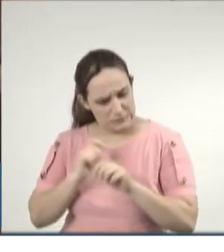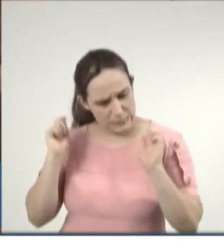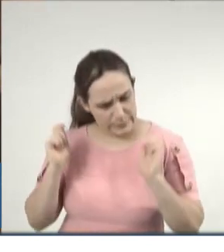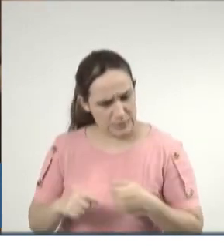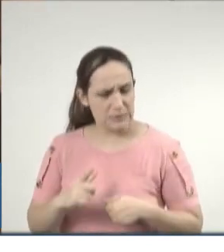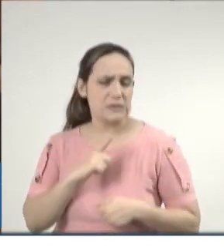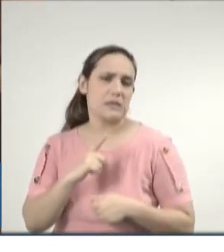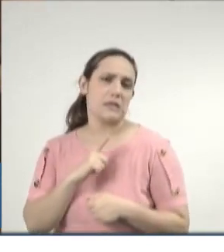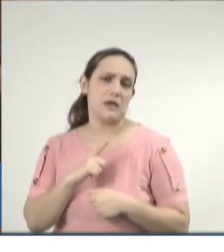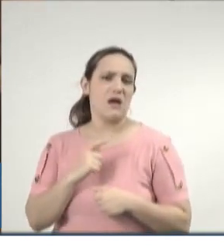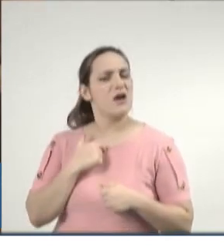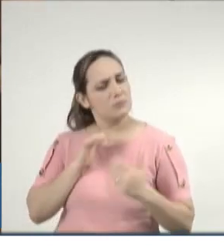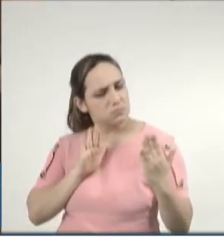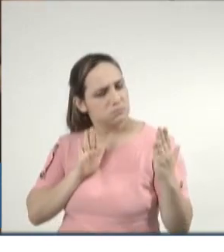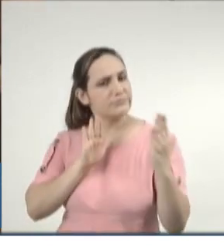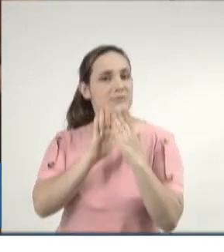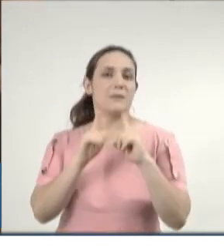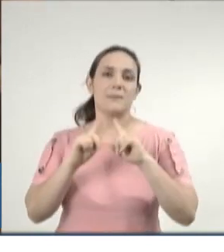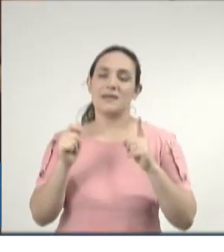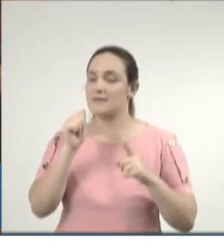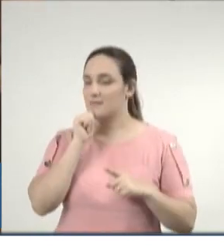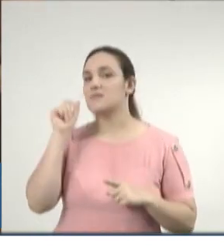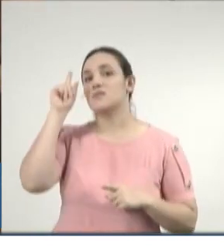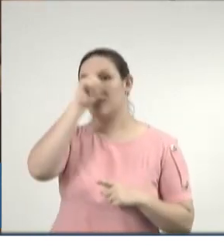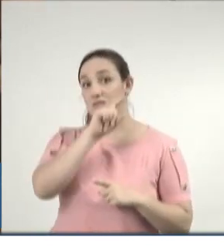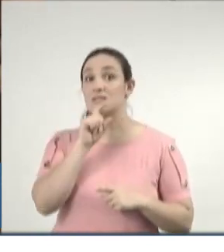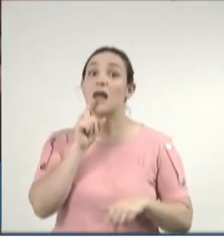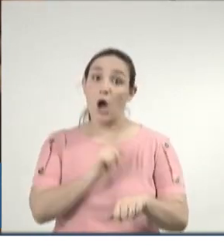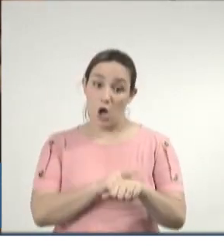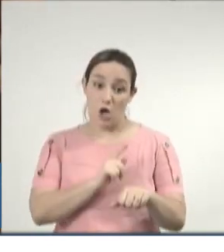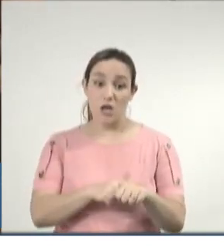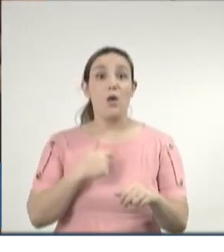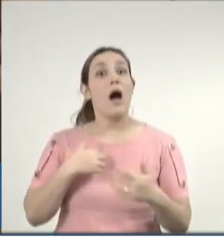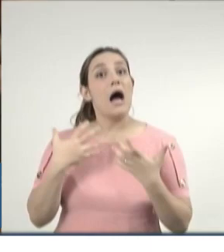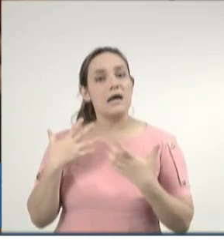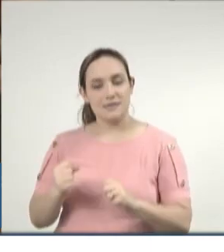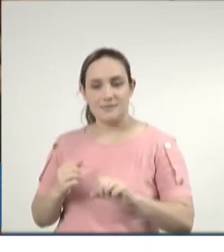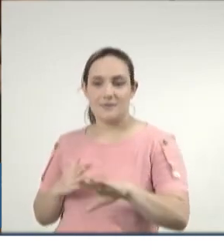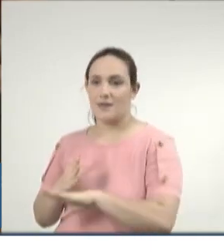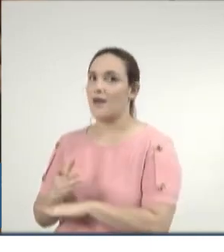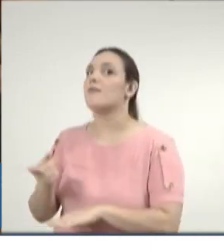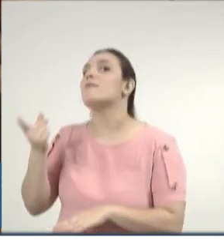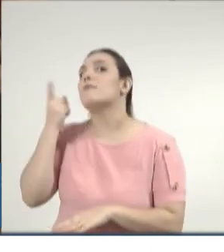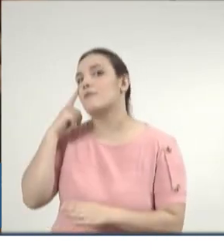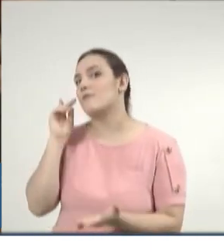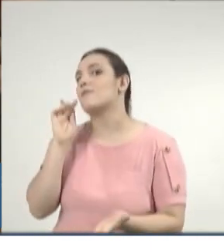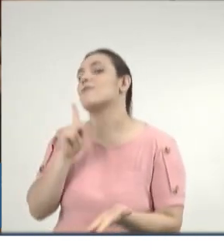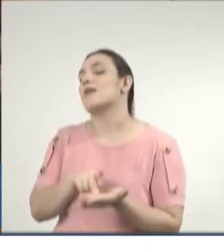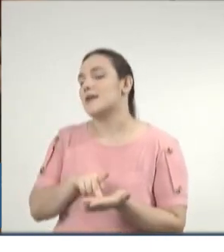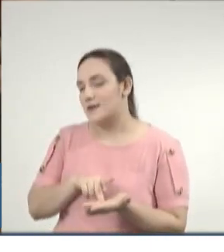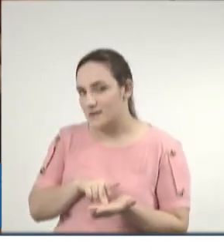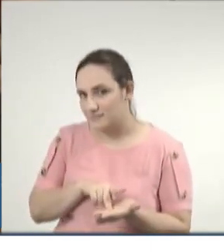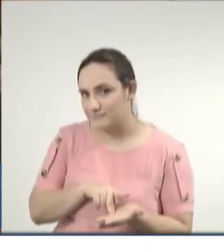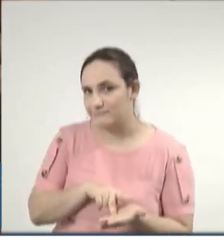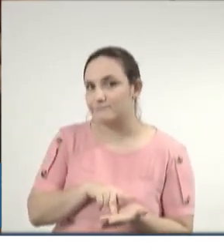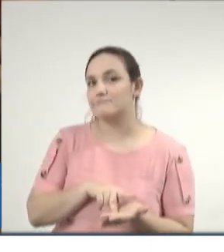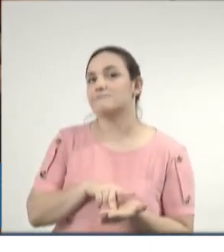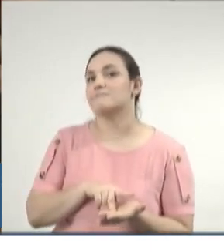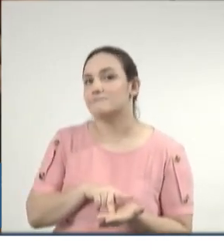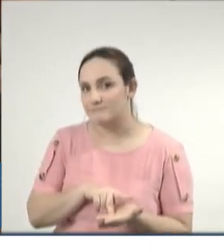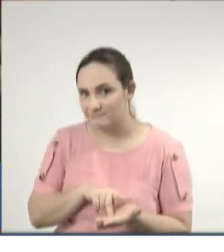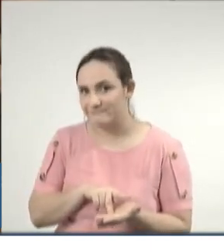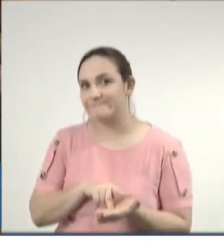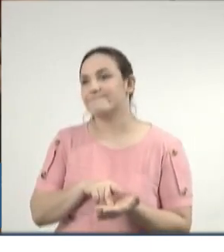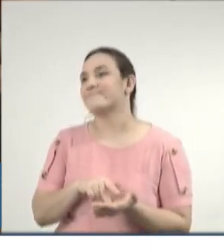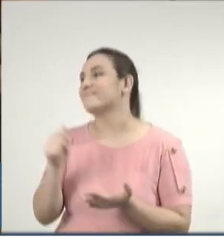e enfrento. Mas ainda há muita dificuldade. E quando a gente entra, aí sim que você vê que realmente tudo isso